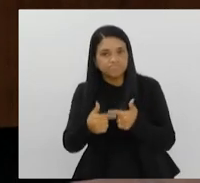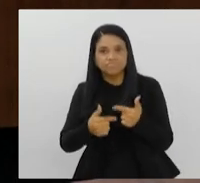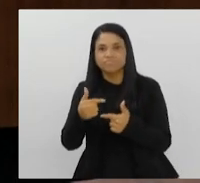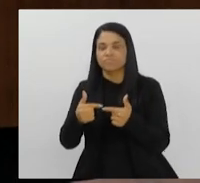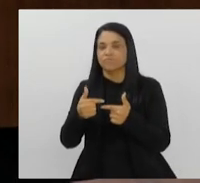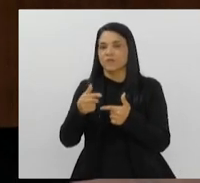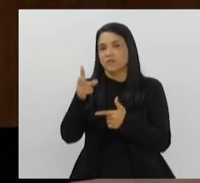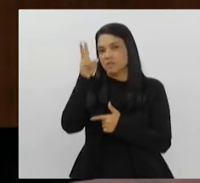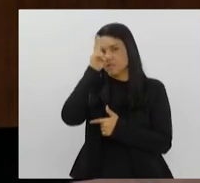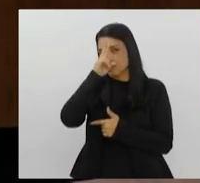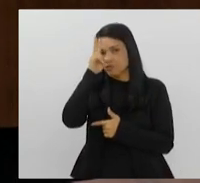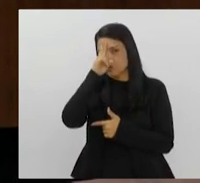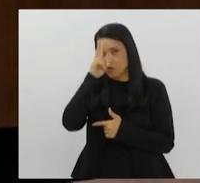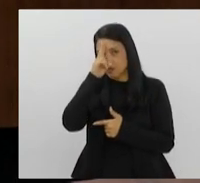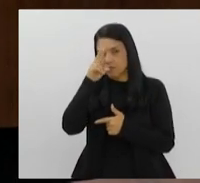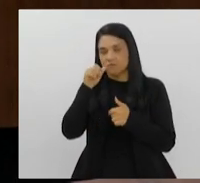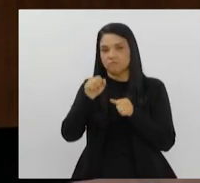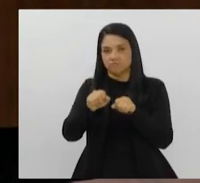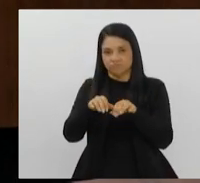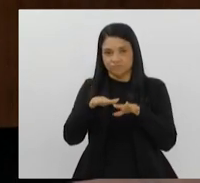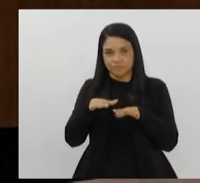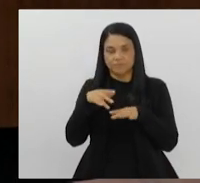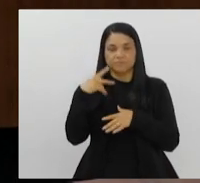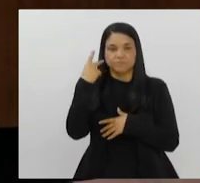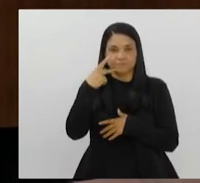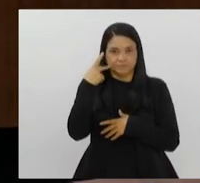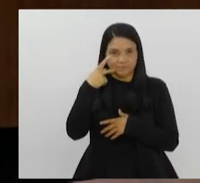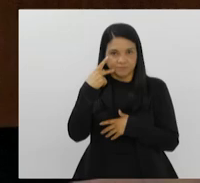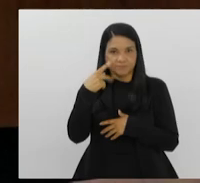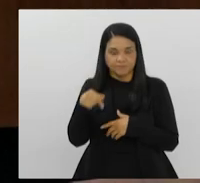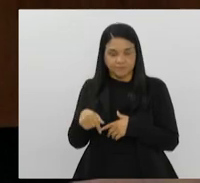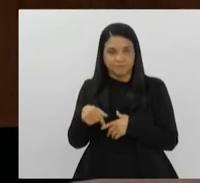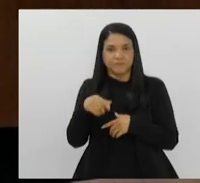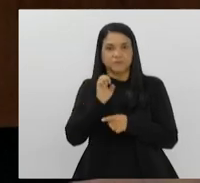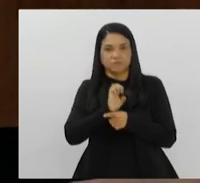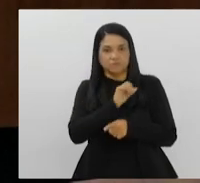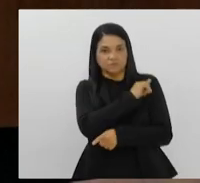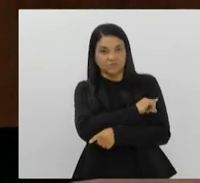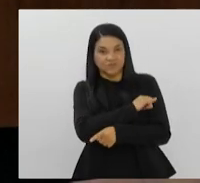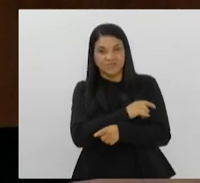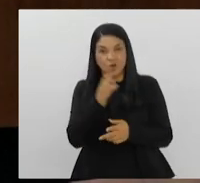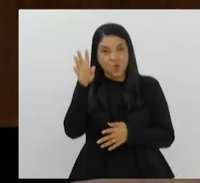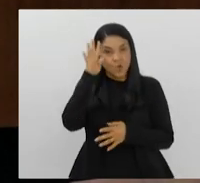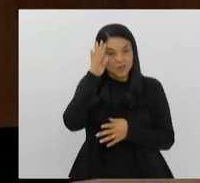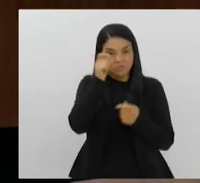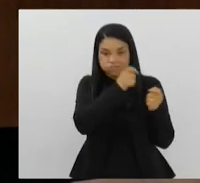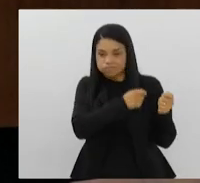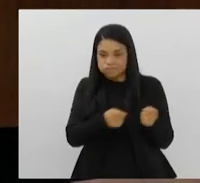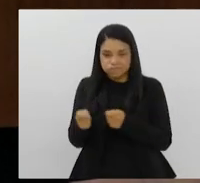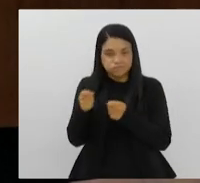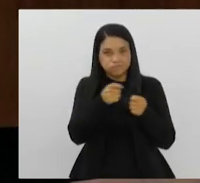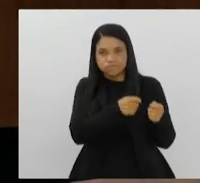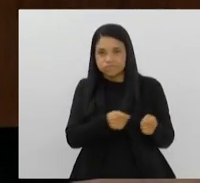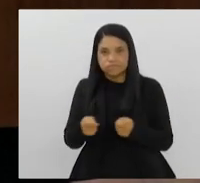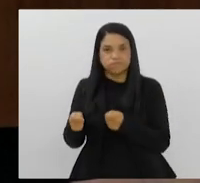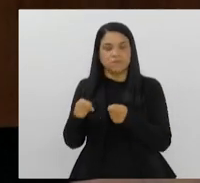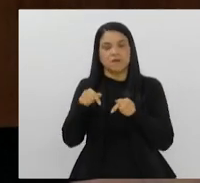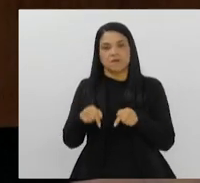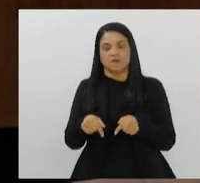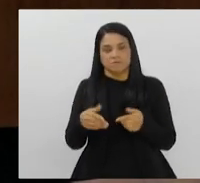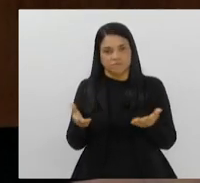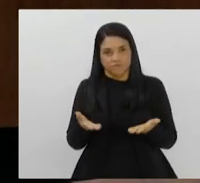Parlamento Fluminense. Os números comprovam. Todas as quartas-feiras não deixamos de fazer uma sessão sequer nessa